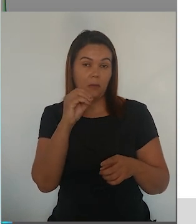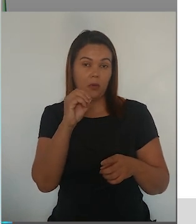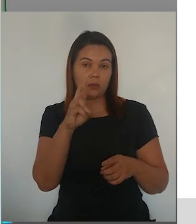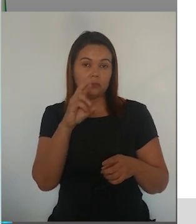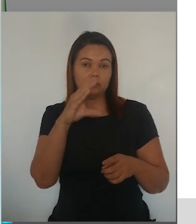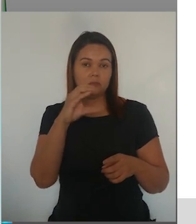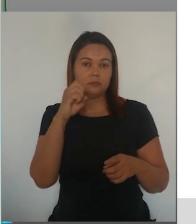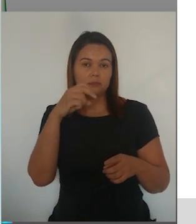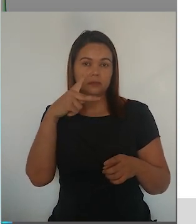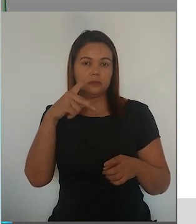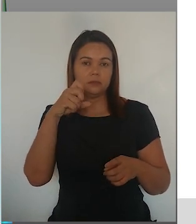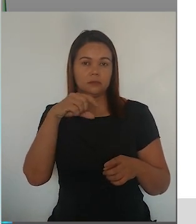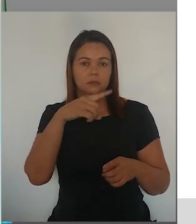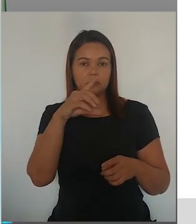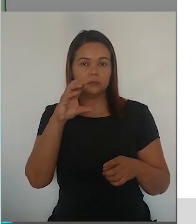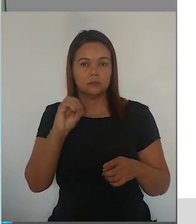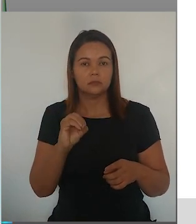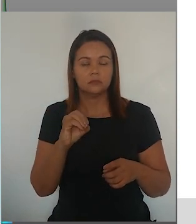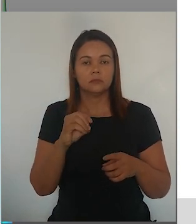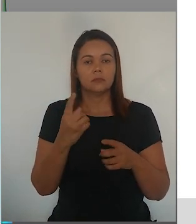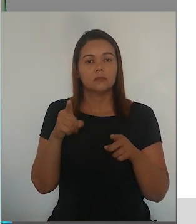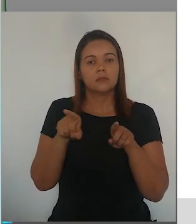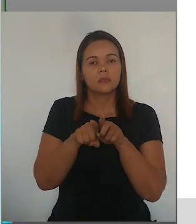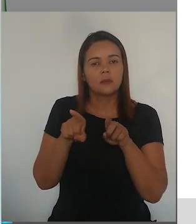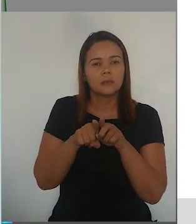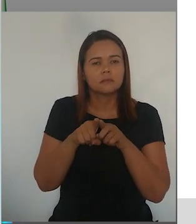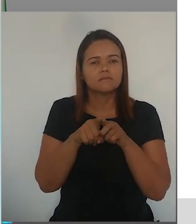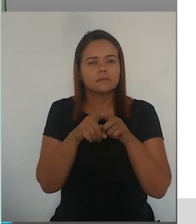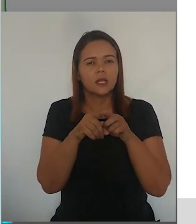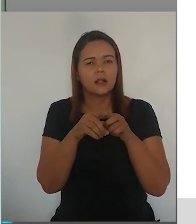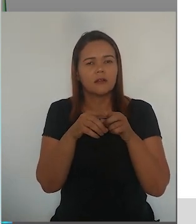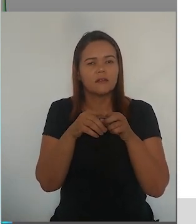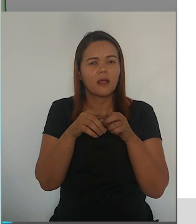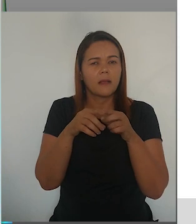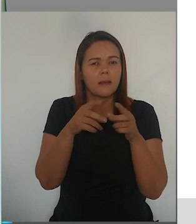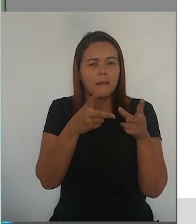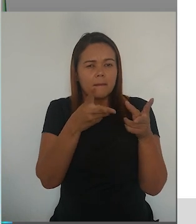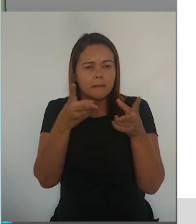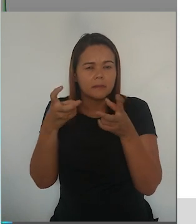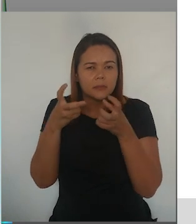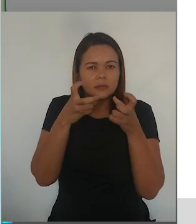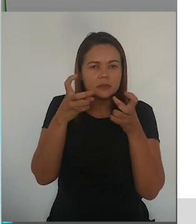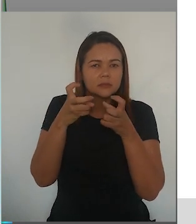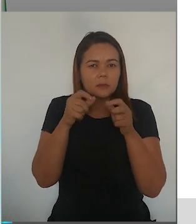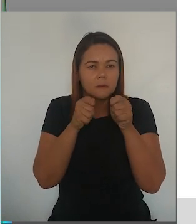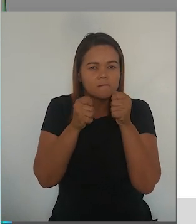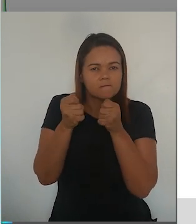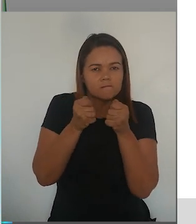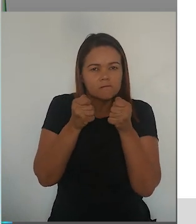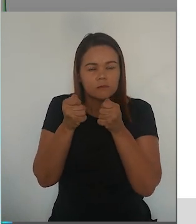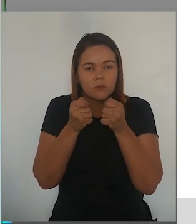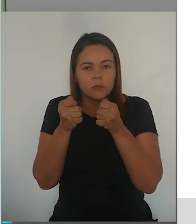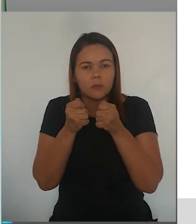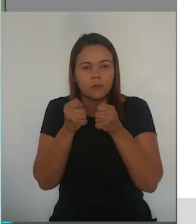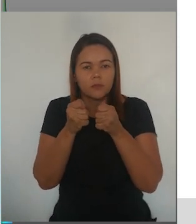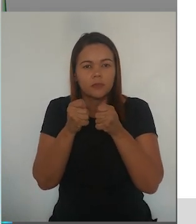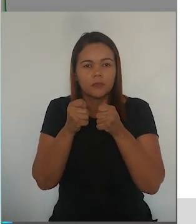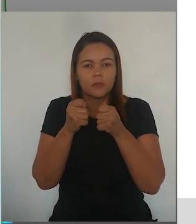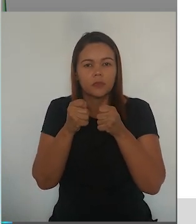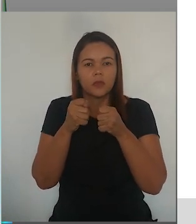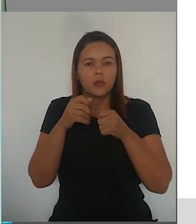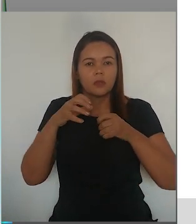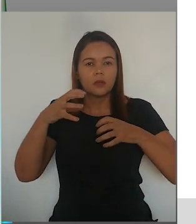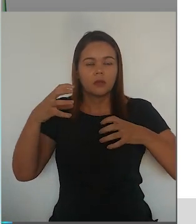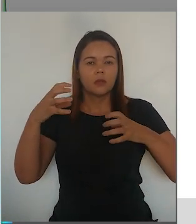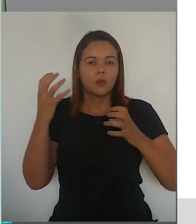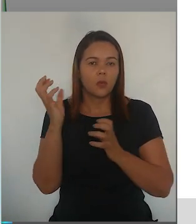sensorial. A propriocepção é o controle do sistema nervoso central que monitora